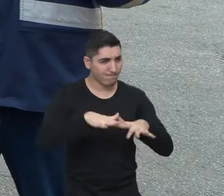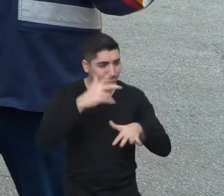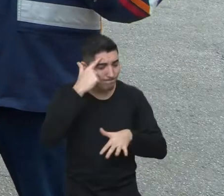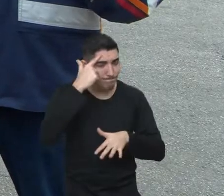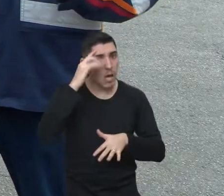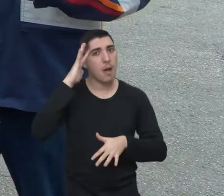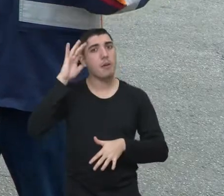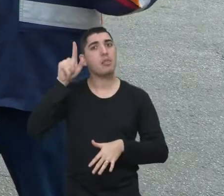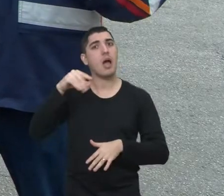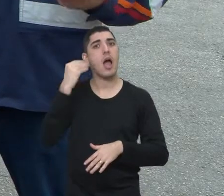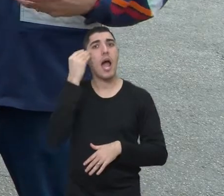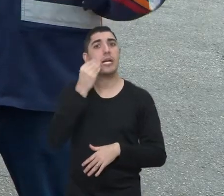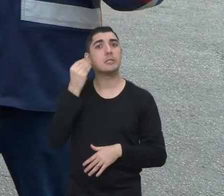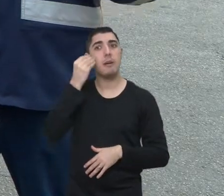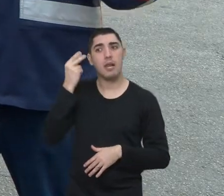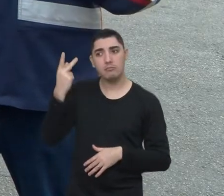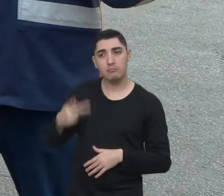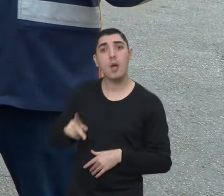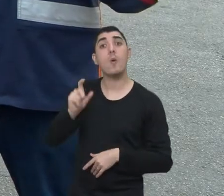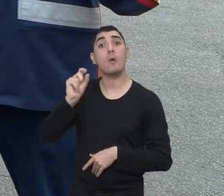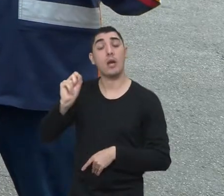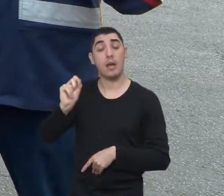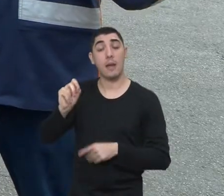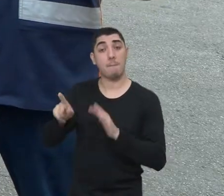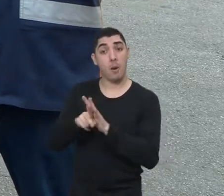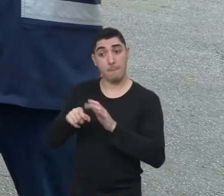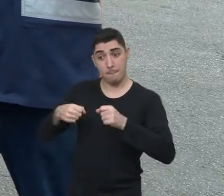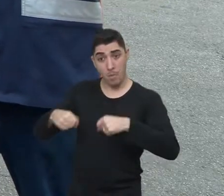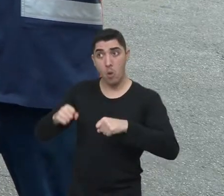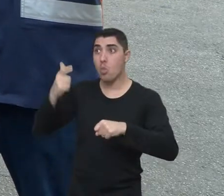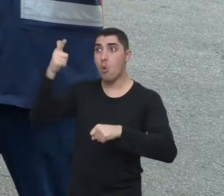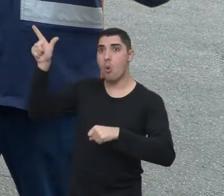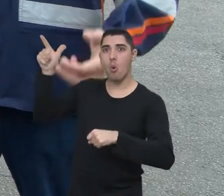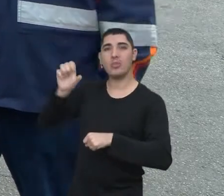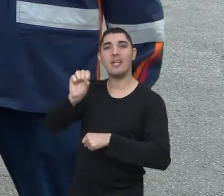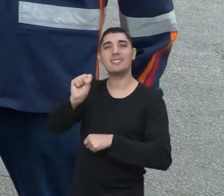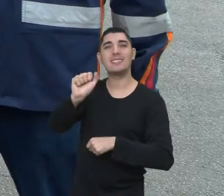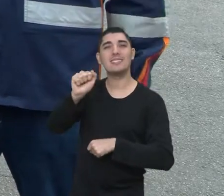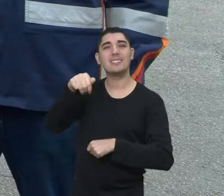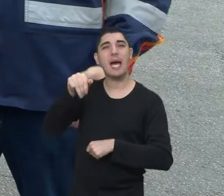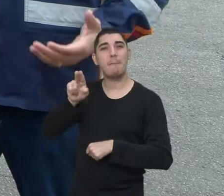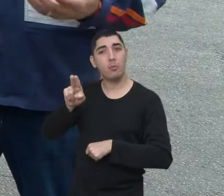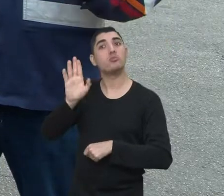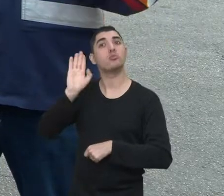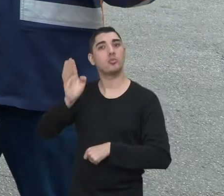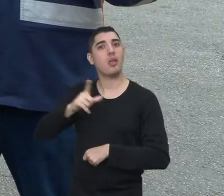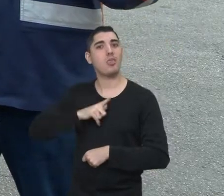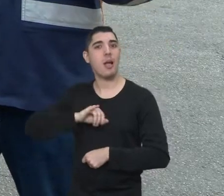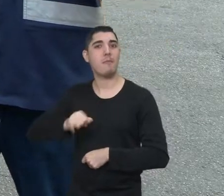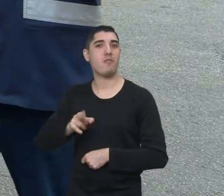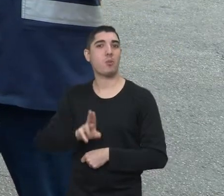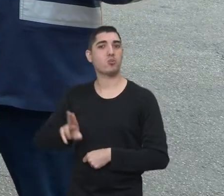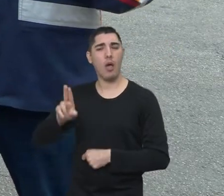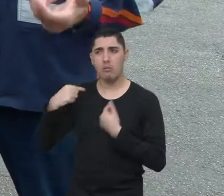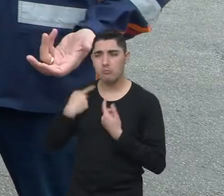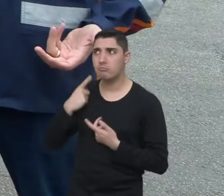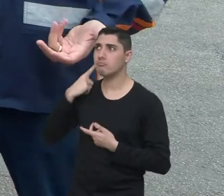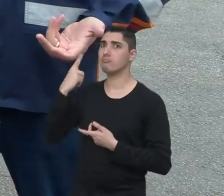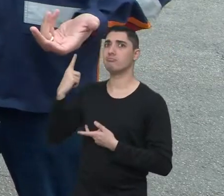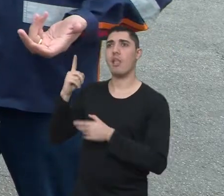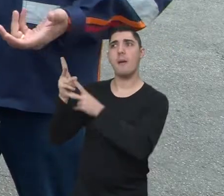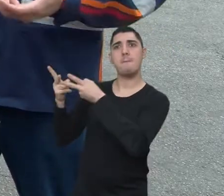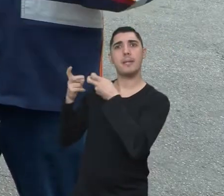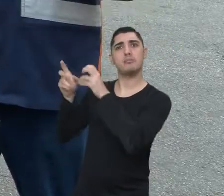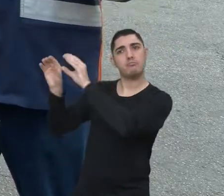veio de uma experiência nacional que já é o uso das motocicletas por outros SAMUs, né? Então a gente percebeu que na cidade de São José